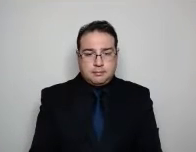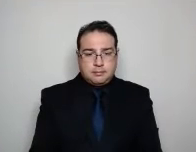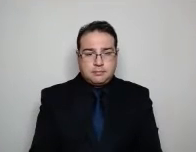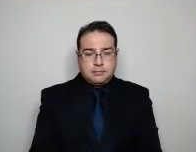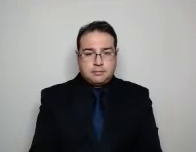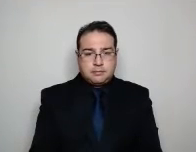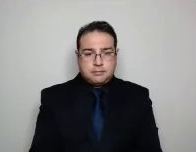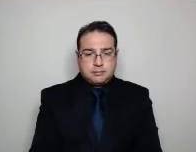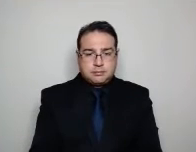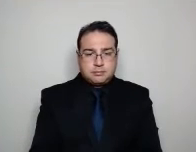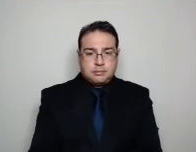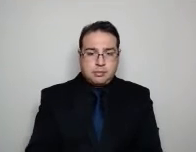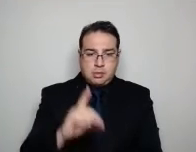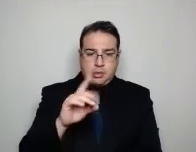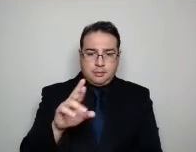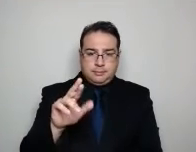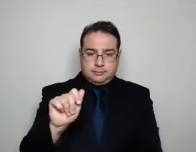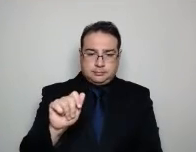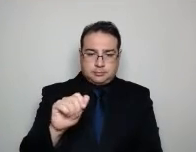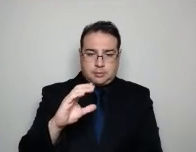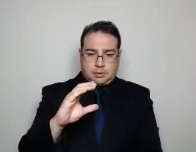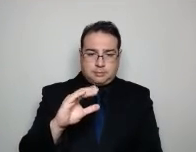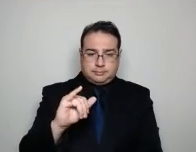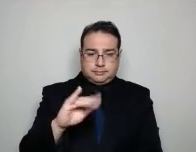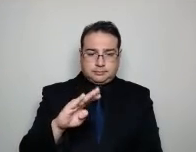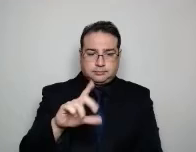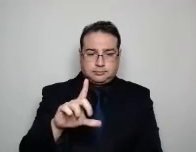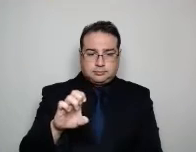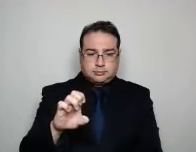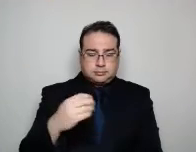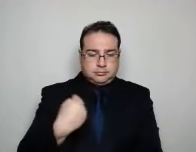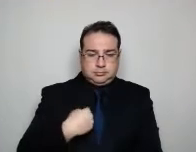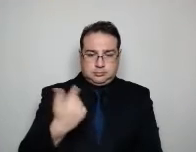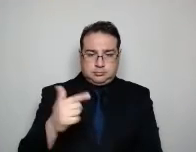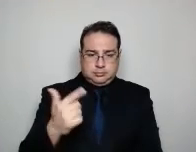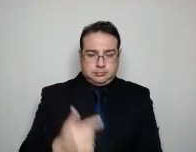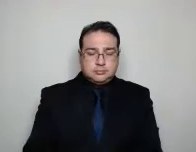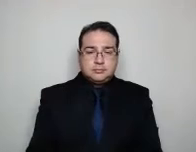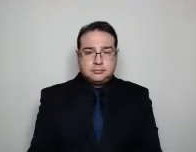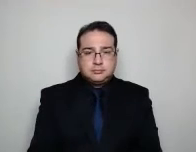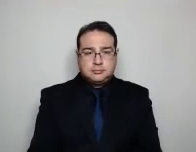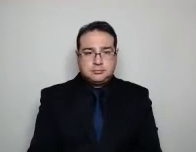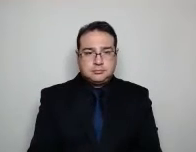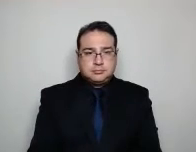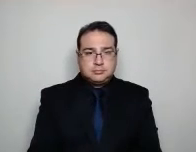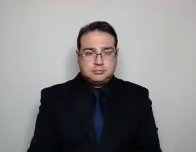Doutora Cibele também não está presente? Doutora Cibele não está presente. Então está julgado.